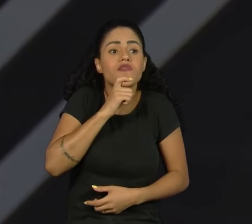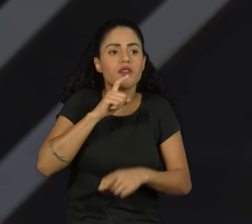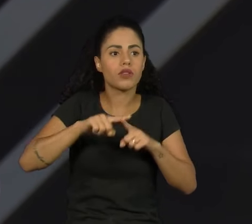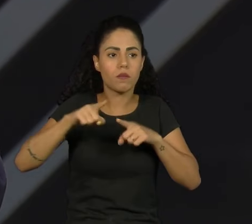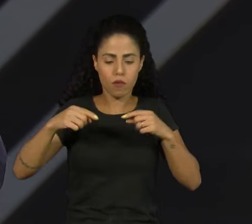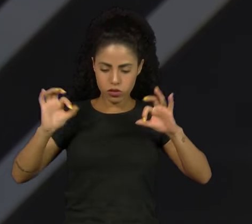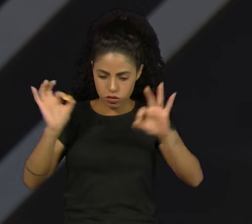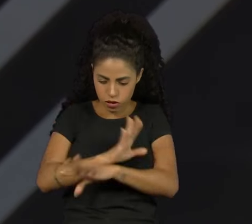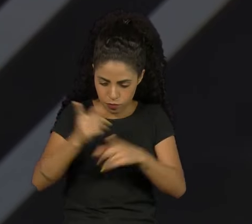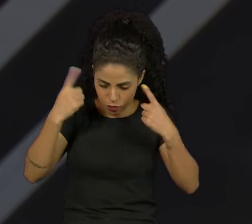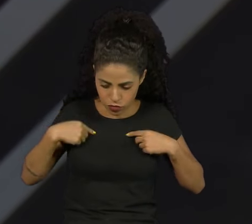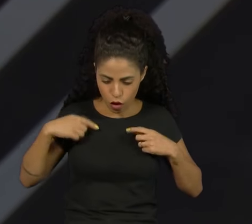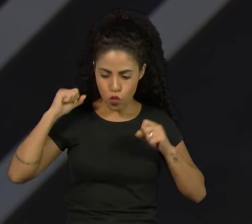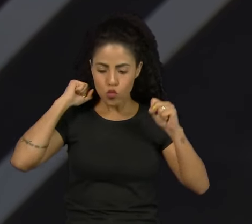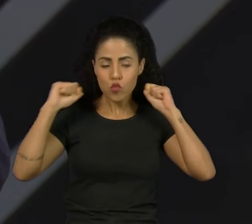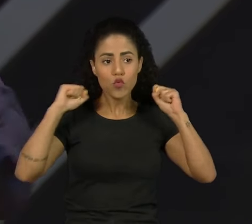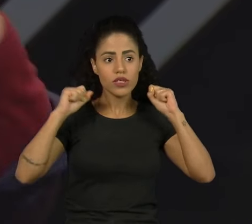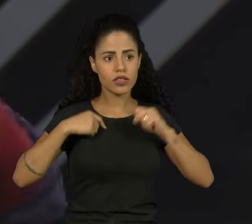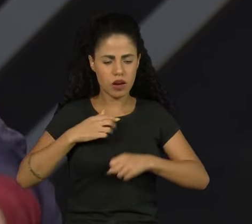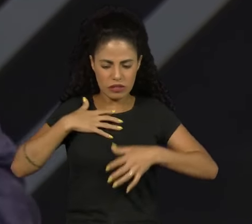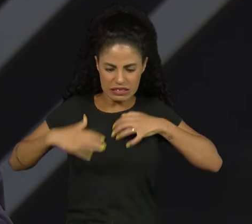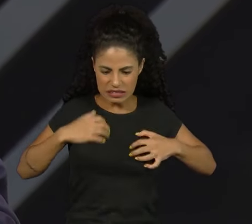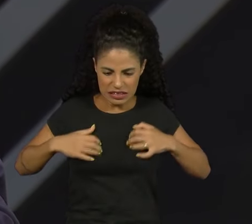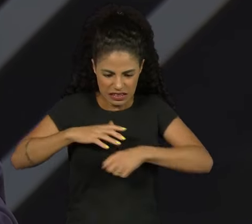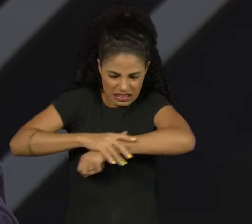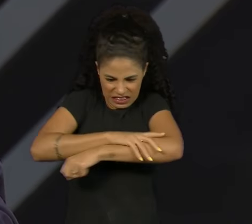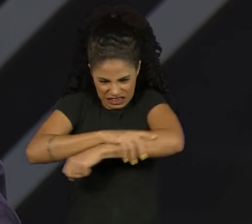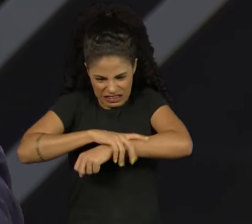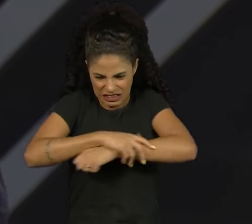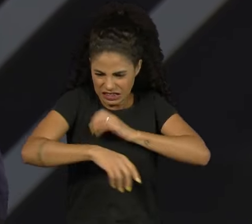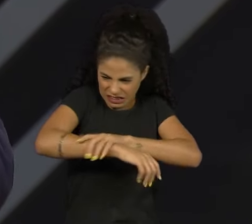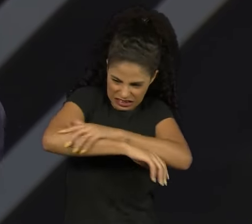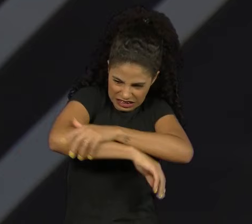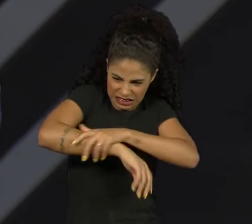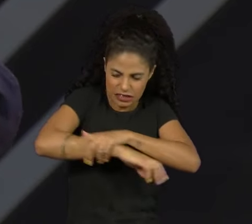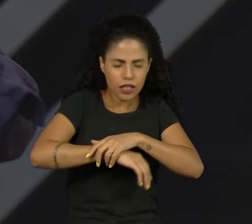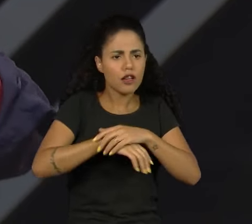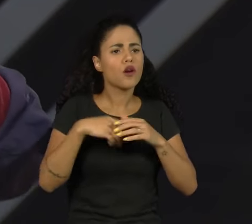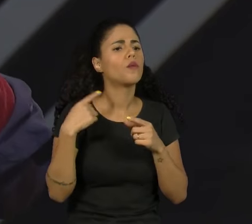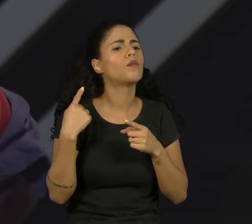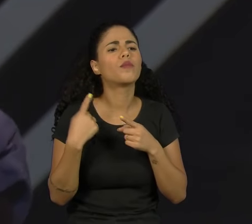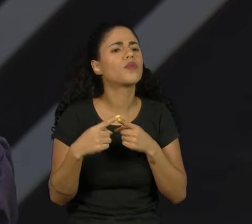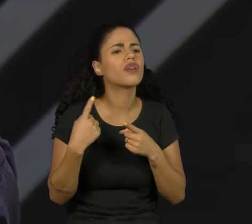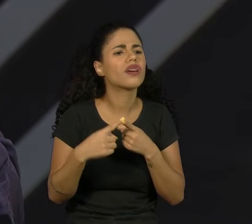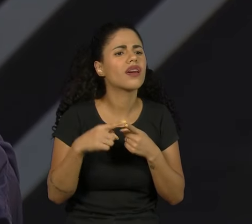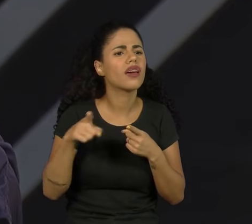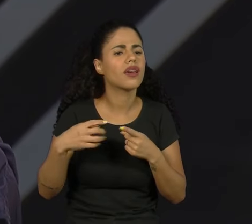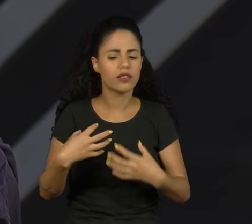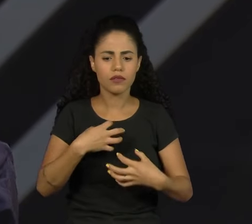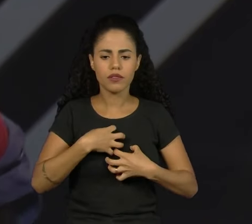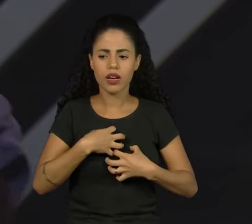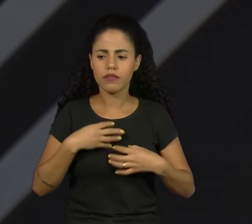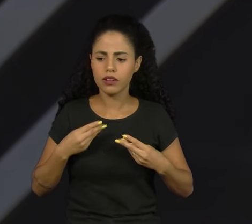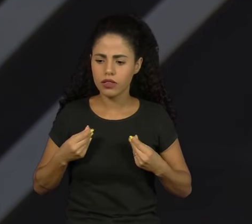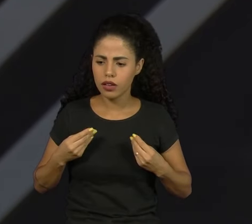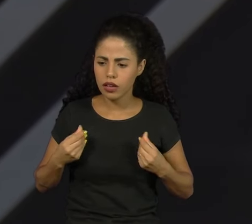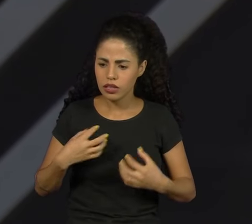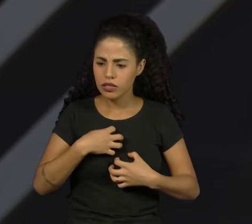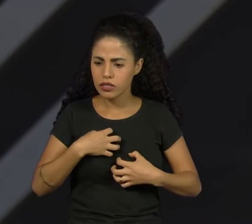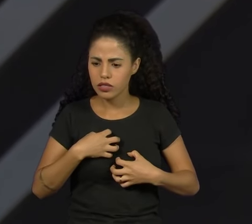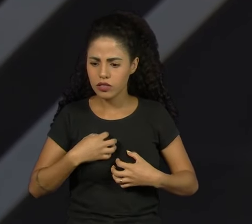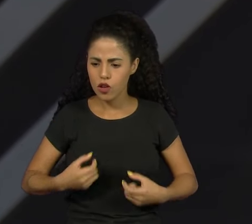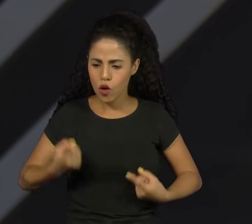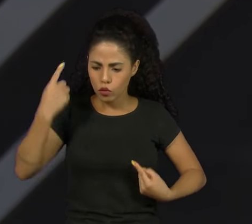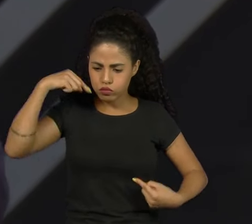pele, seca, depois do banho. Todo mundo se esfregava. Por quê? Te dá uma sensação de contorno, de